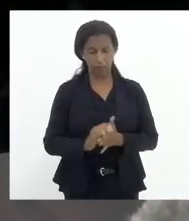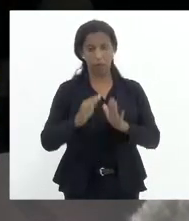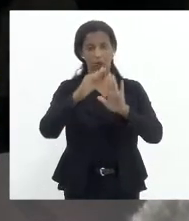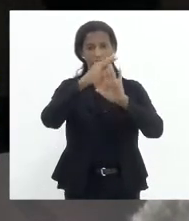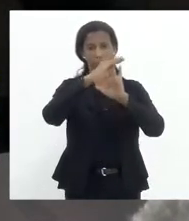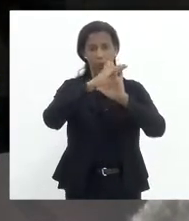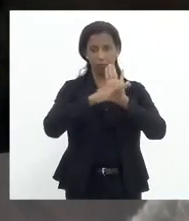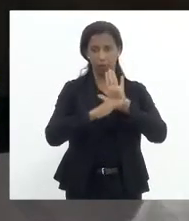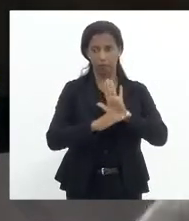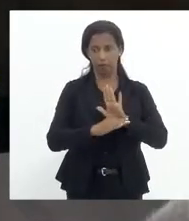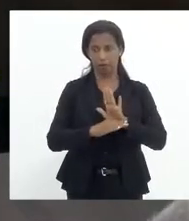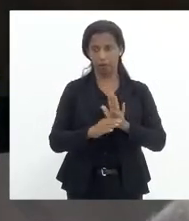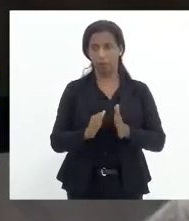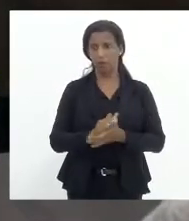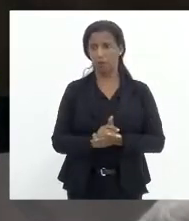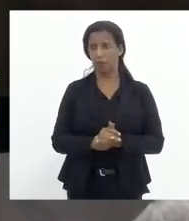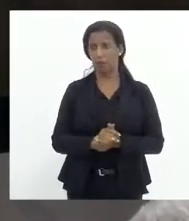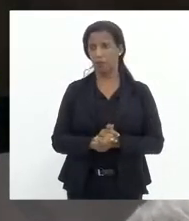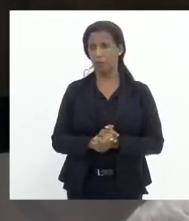programa